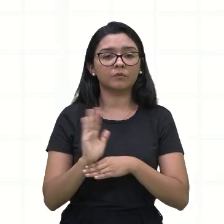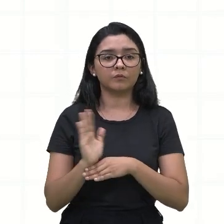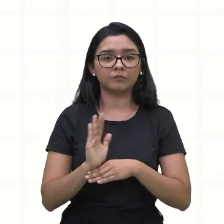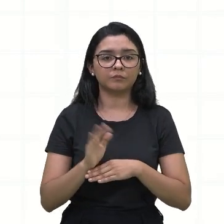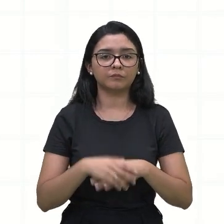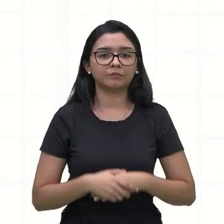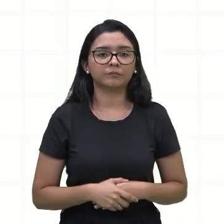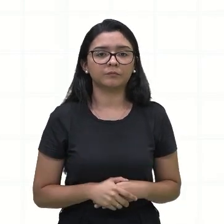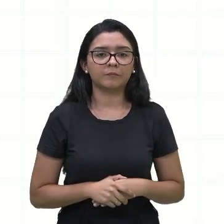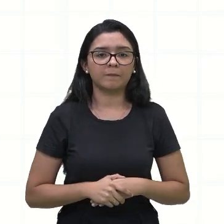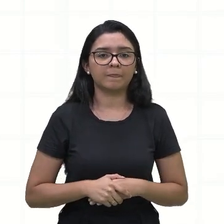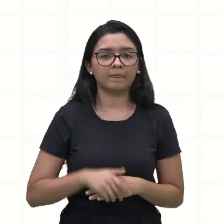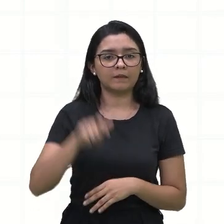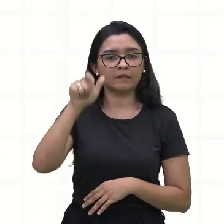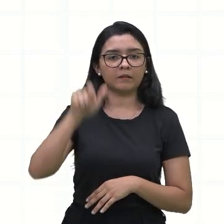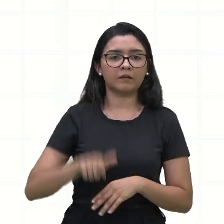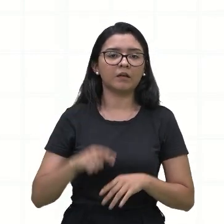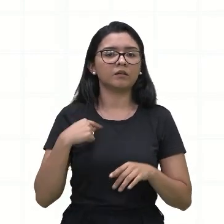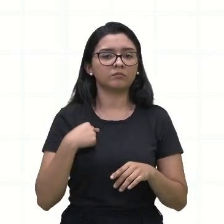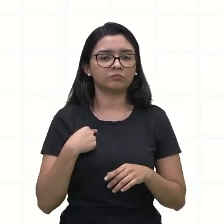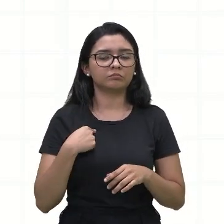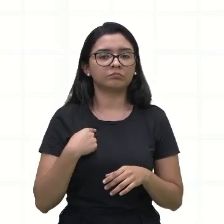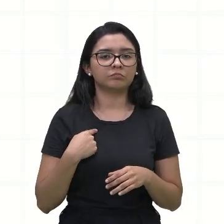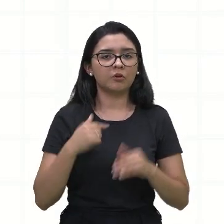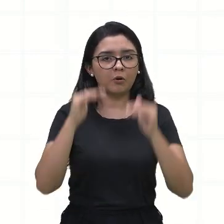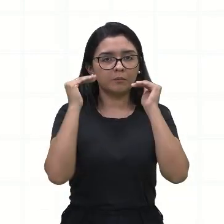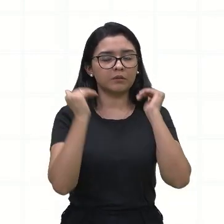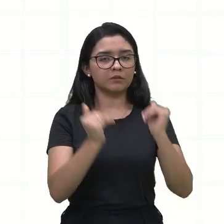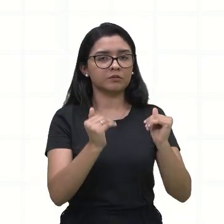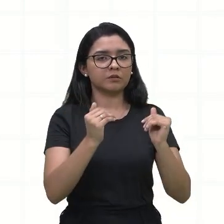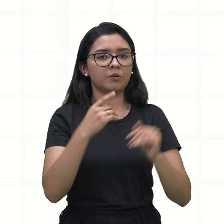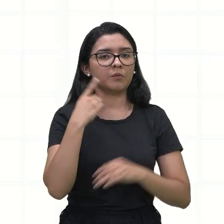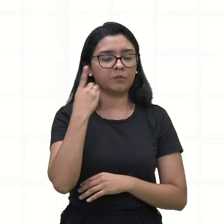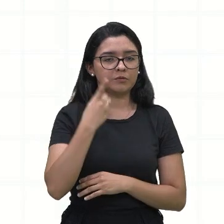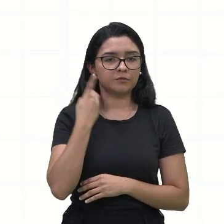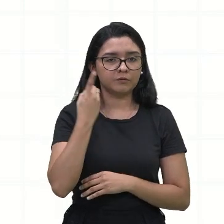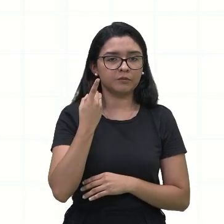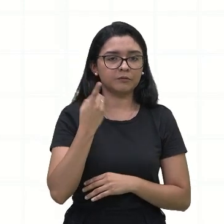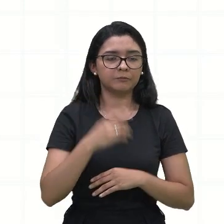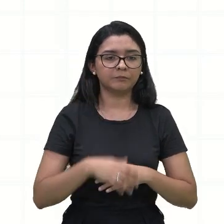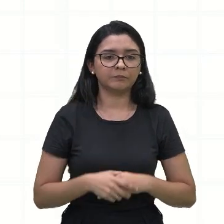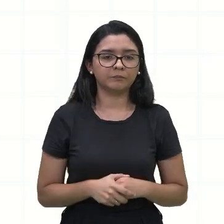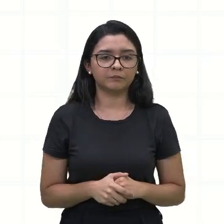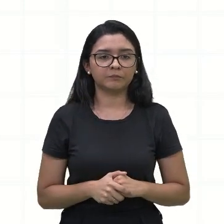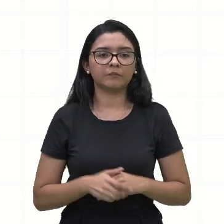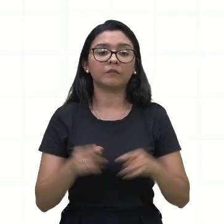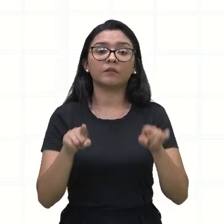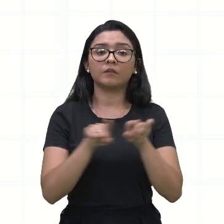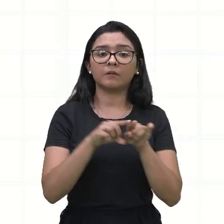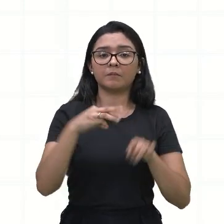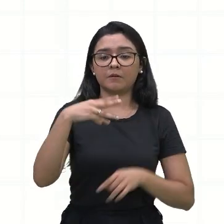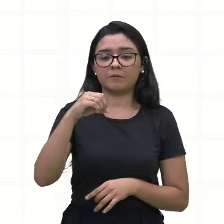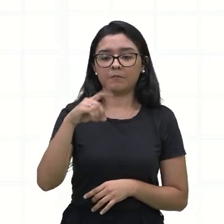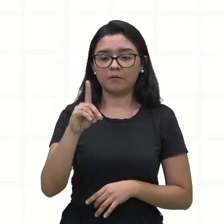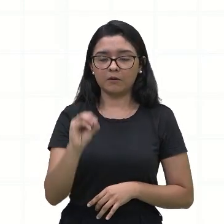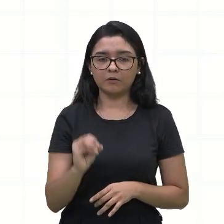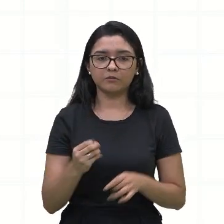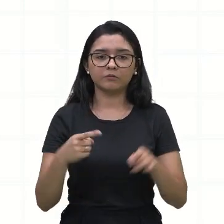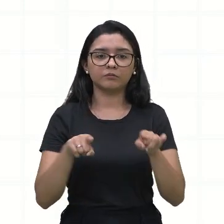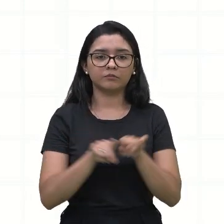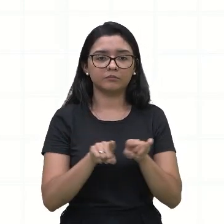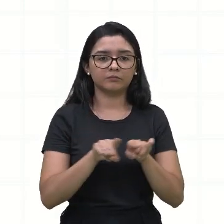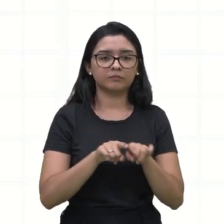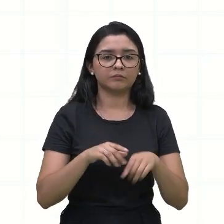réu agiu conforme o advogado lhe havia determinado. E um modo também, ó, sem levantar a cabeça, a criança